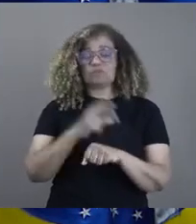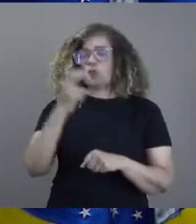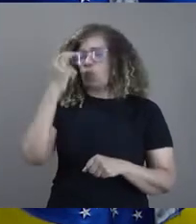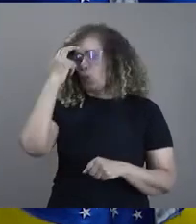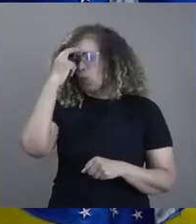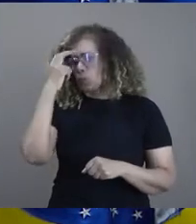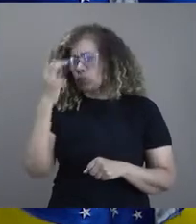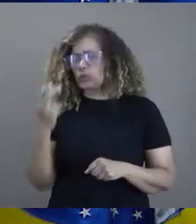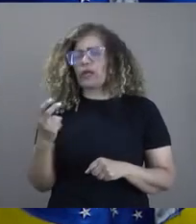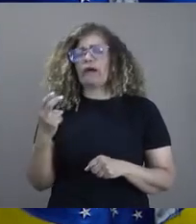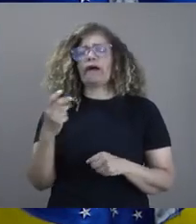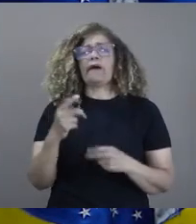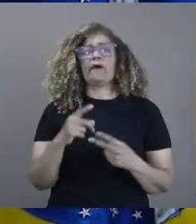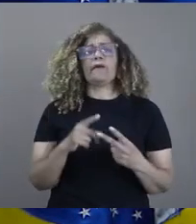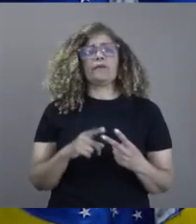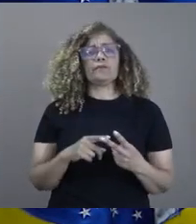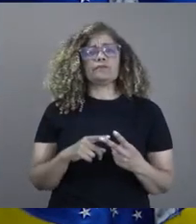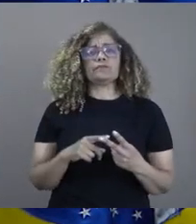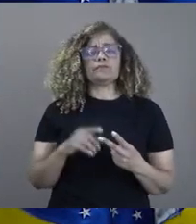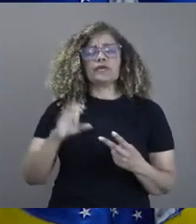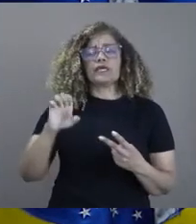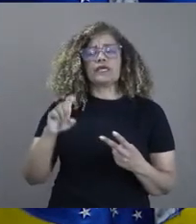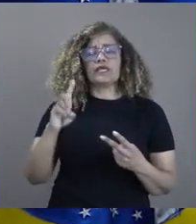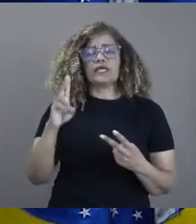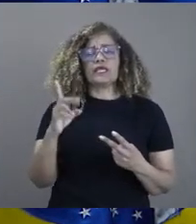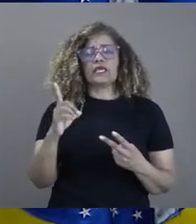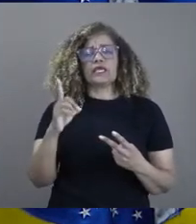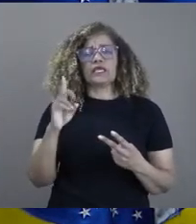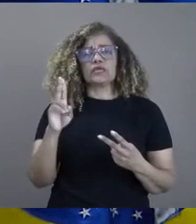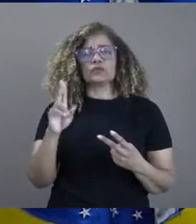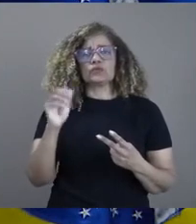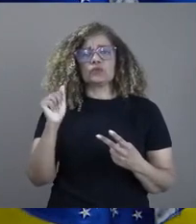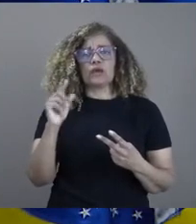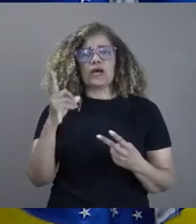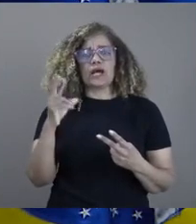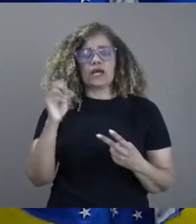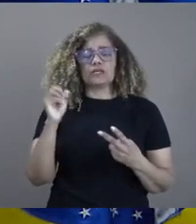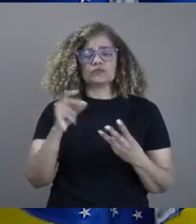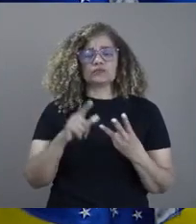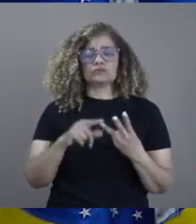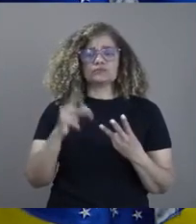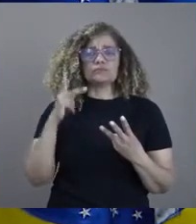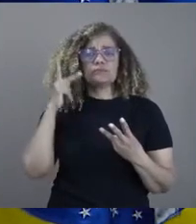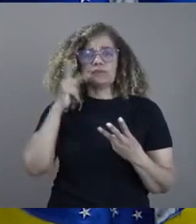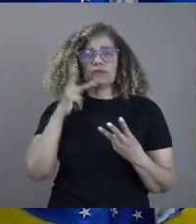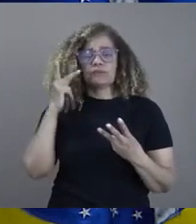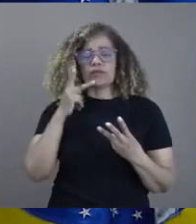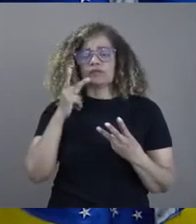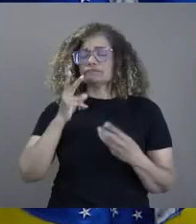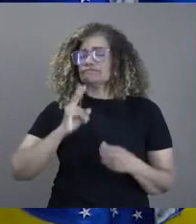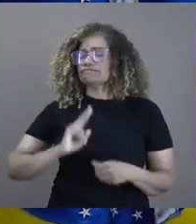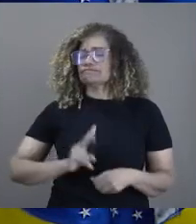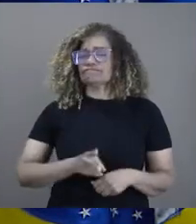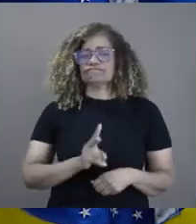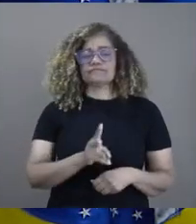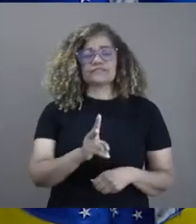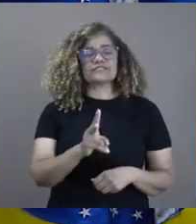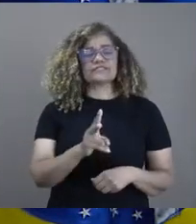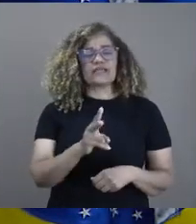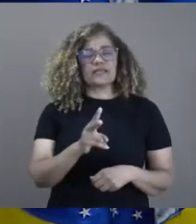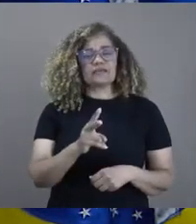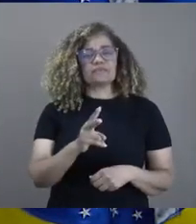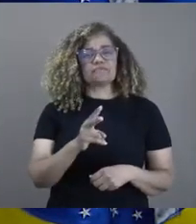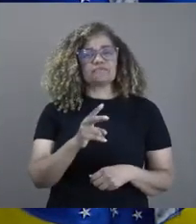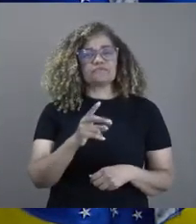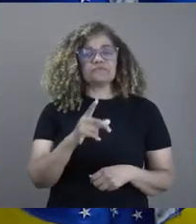culturais Eduardo Girão Paulo Paim é sempre motivo inclusive